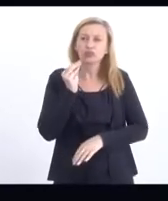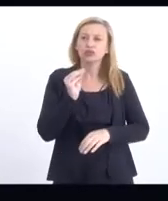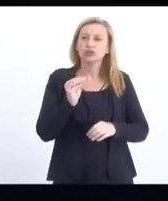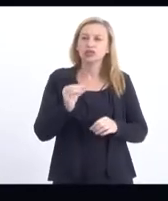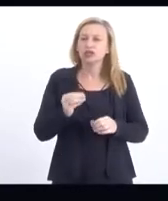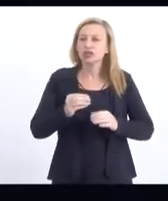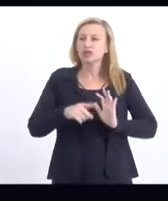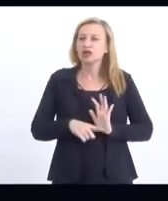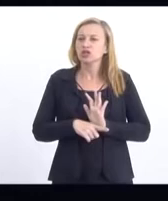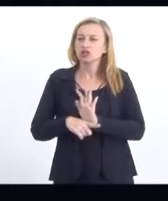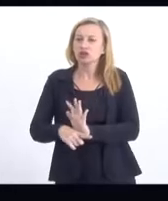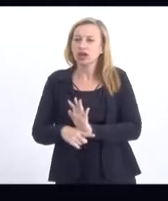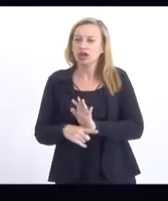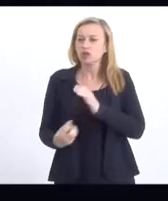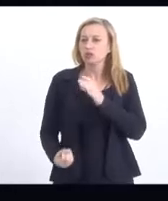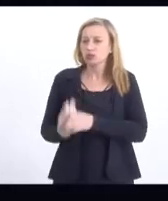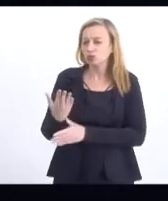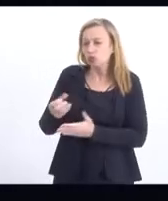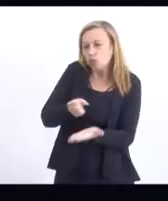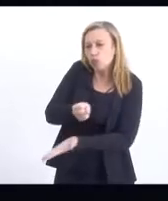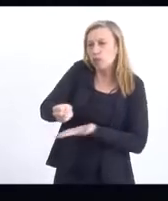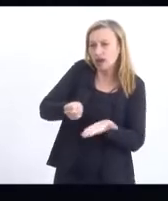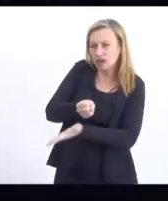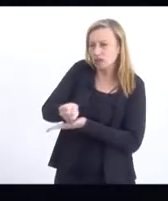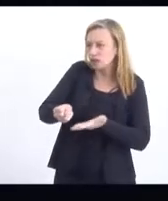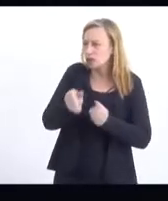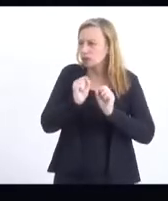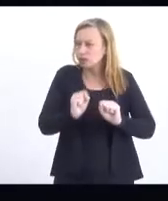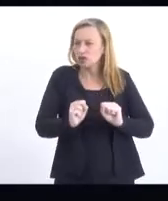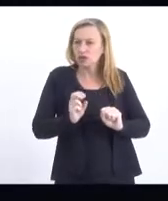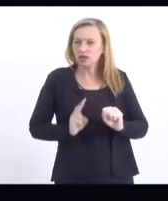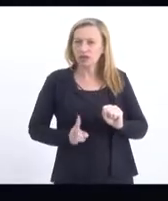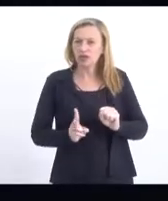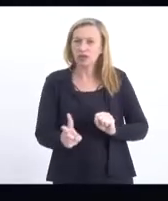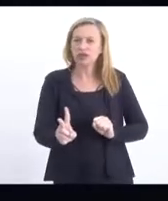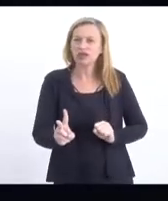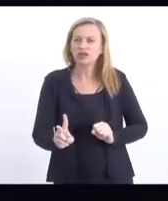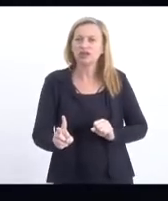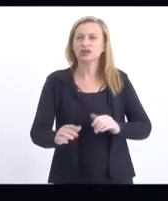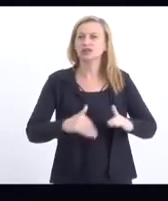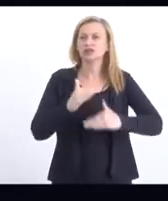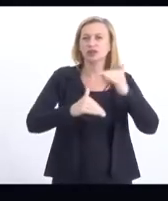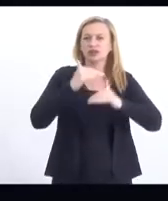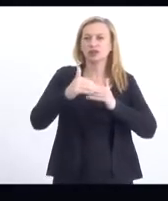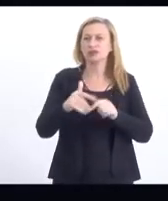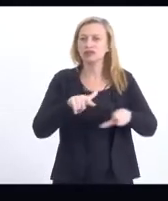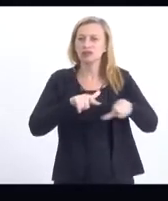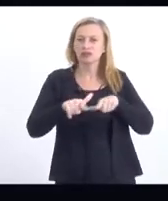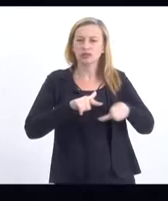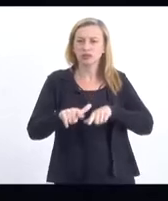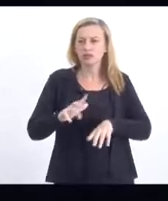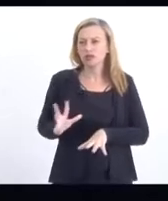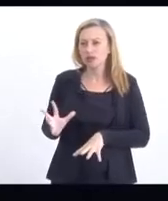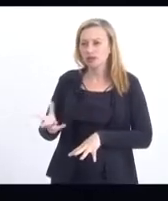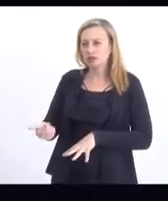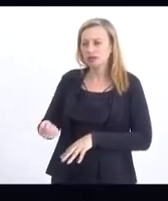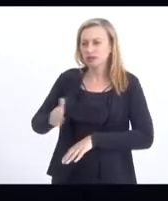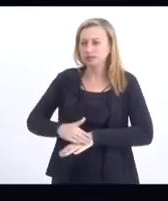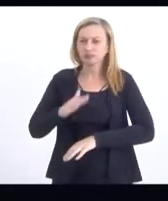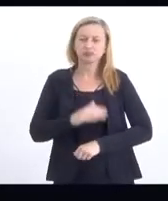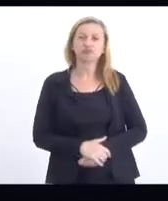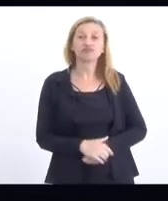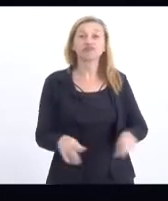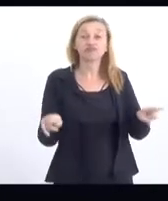produtor o mínimo, o básico, para que ele possa continuar desenvolvendo o trabalho dele e aperfeiçoar cada vez mais.